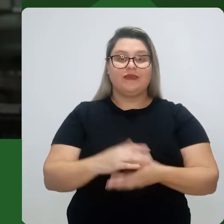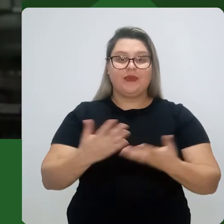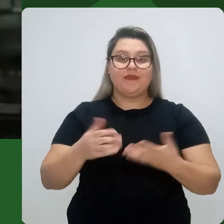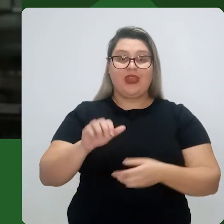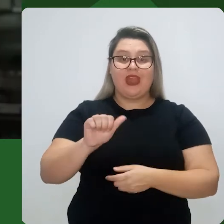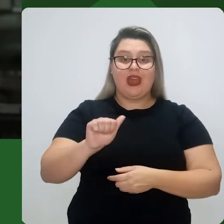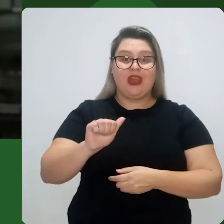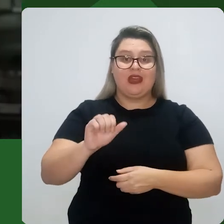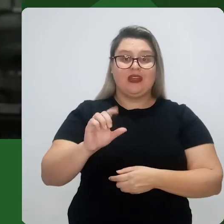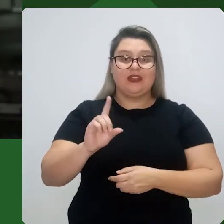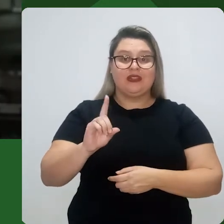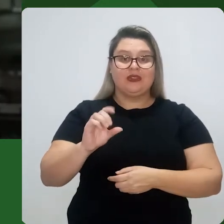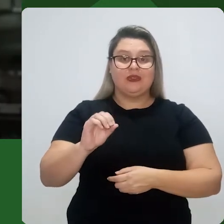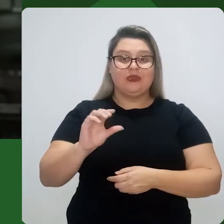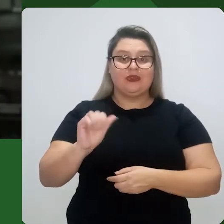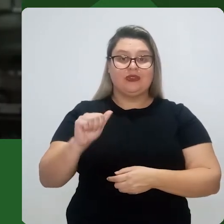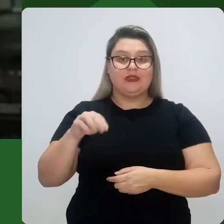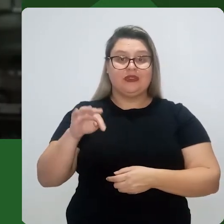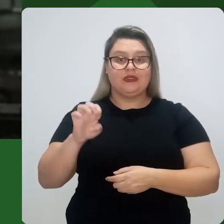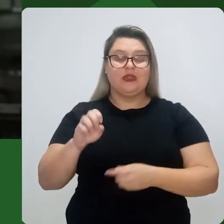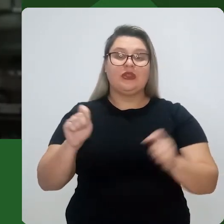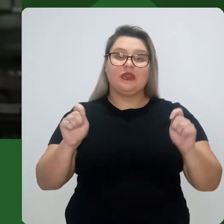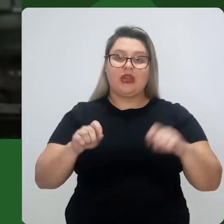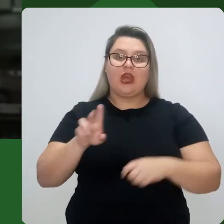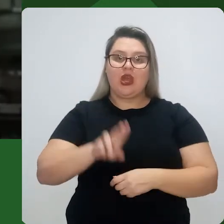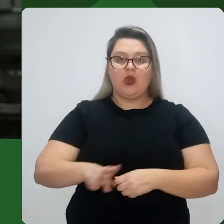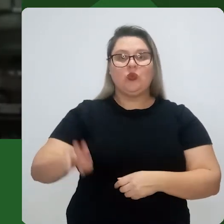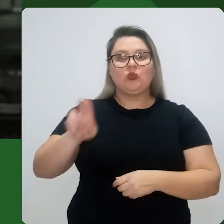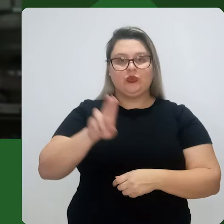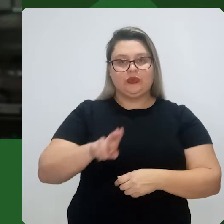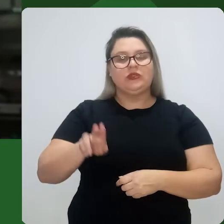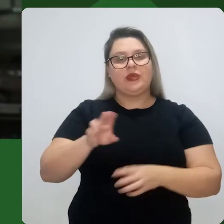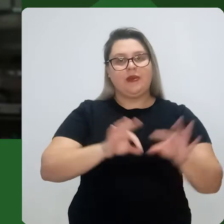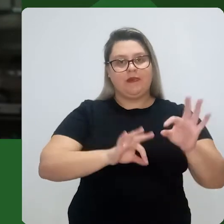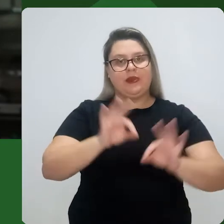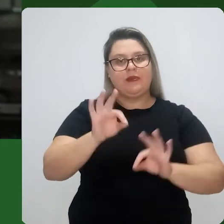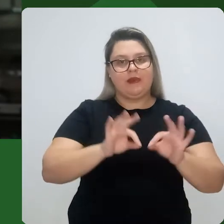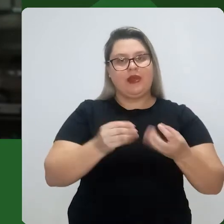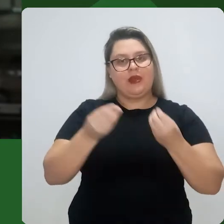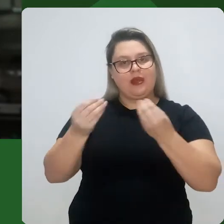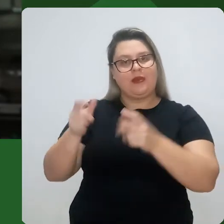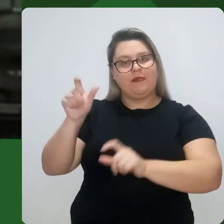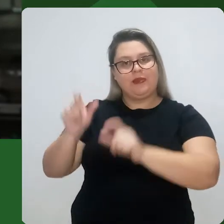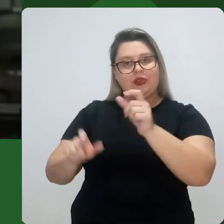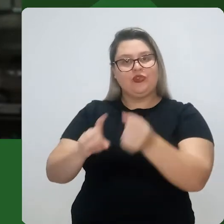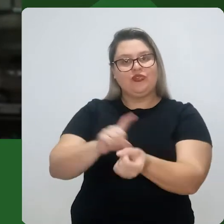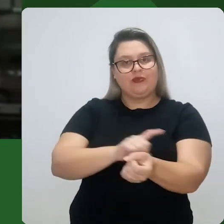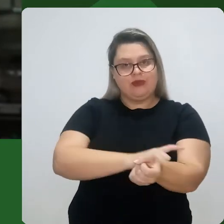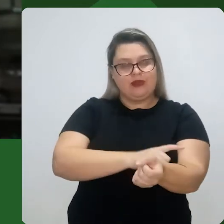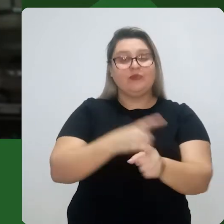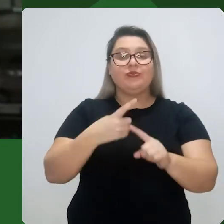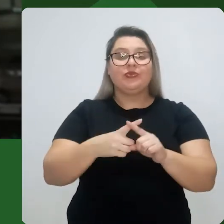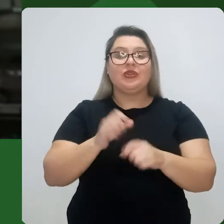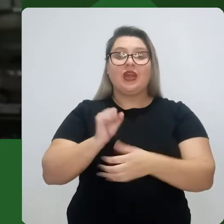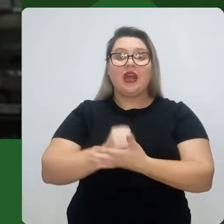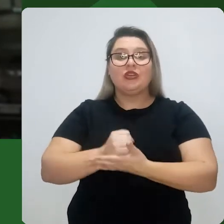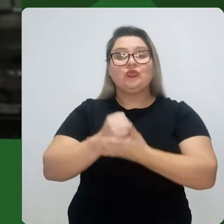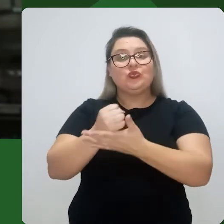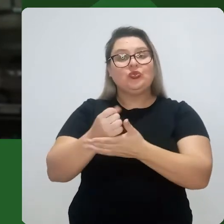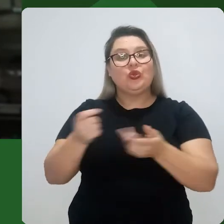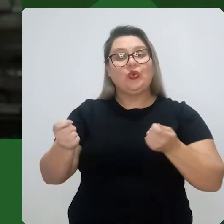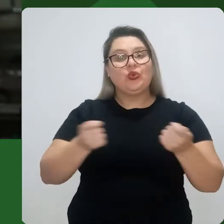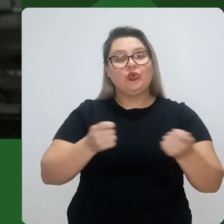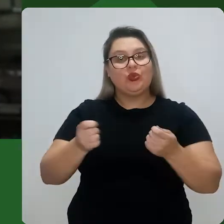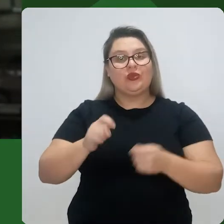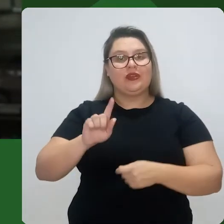Quanto aos adoçantes, nós podemos utilizar numa preparação para diabético. Porém, porque vai ajudar no controle